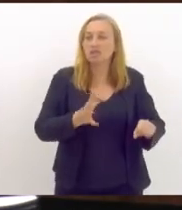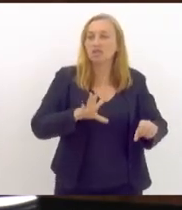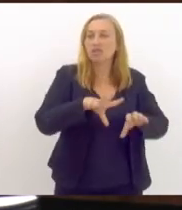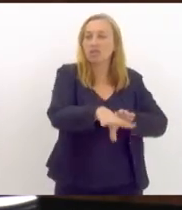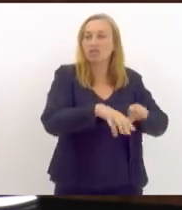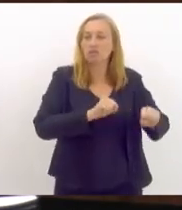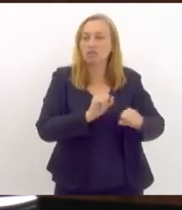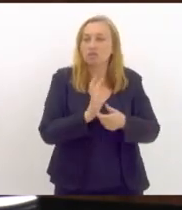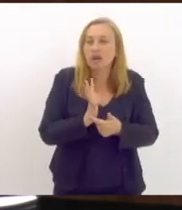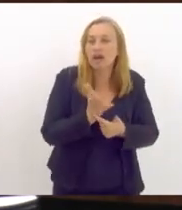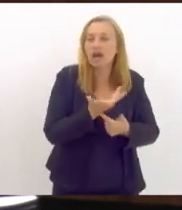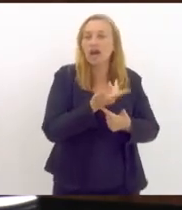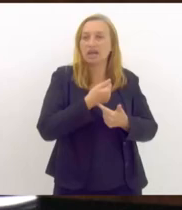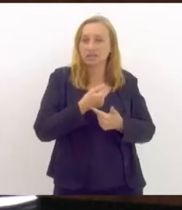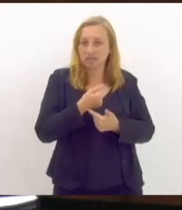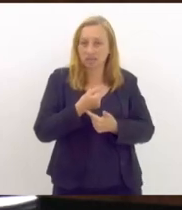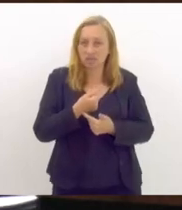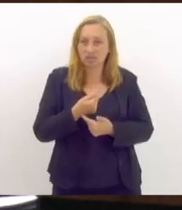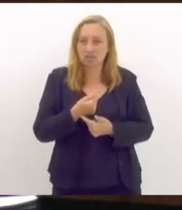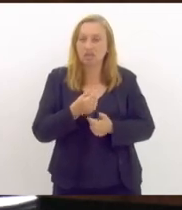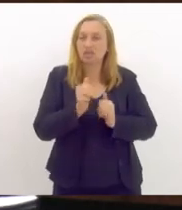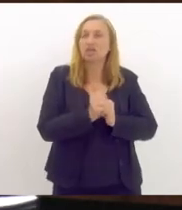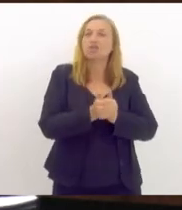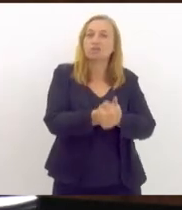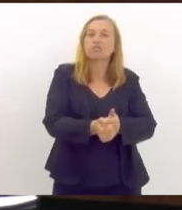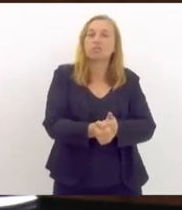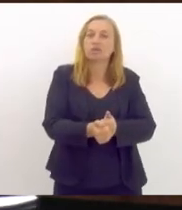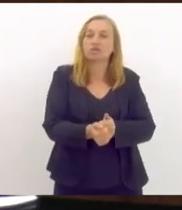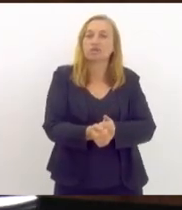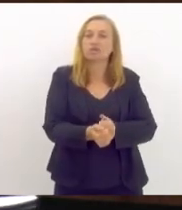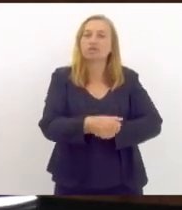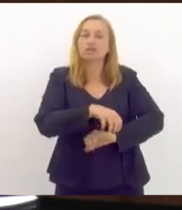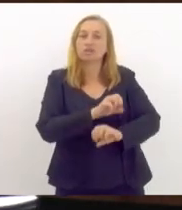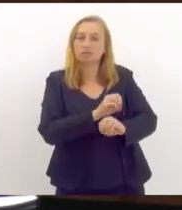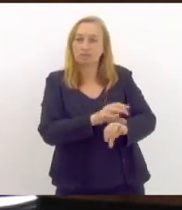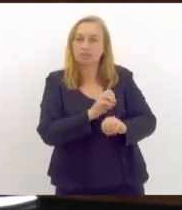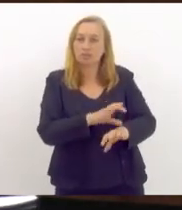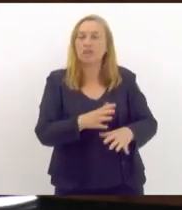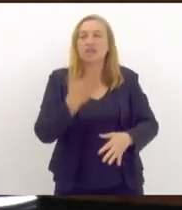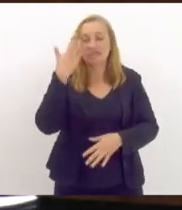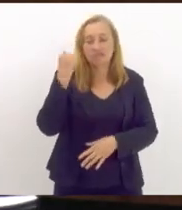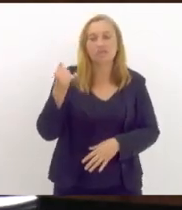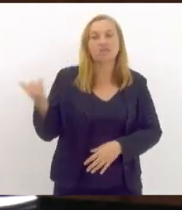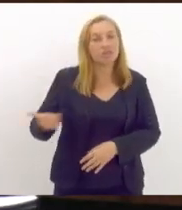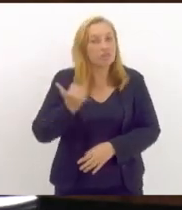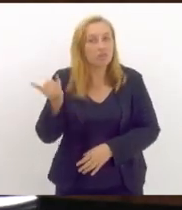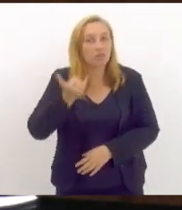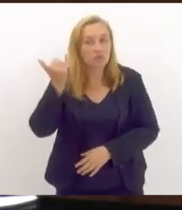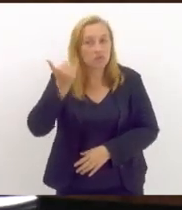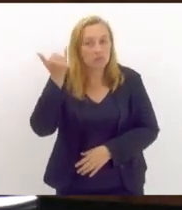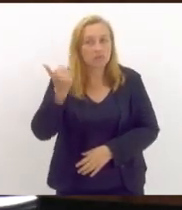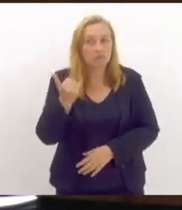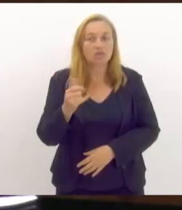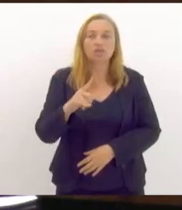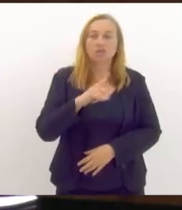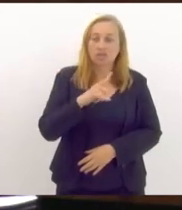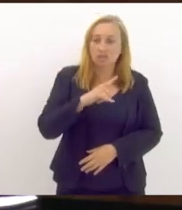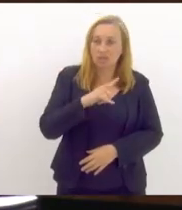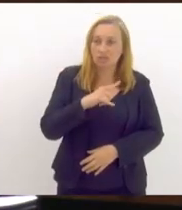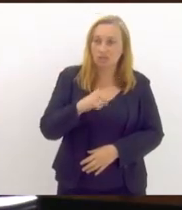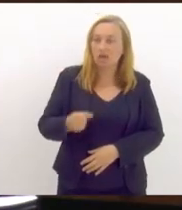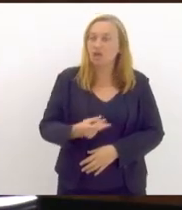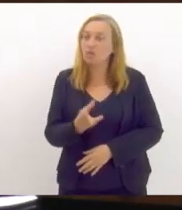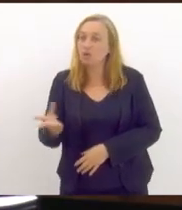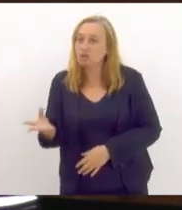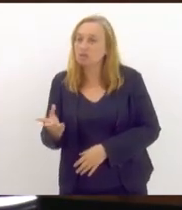artística que a formação que acompanha a formação Educacional a gente sabe da importância que a gente teve e a